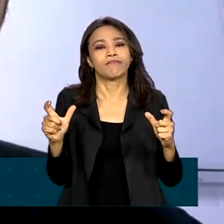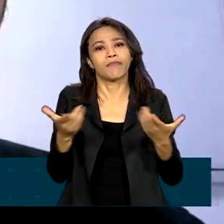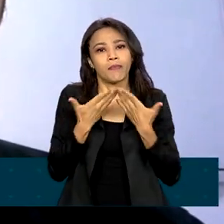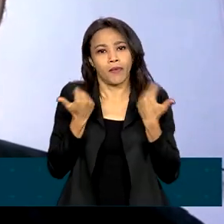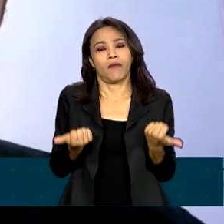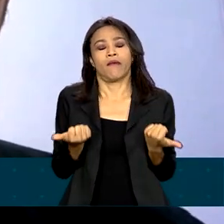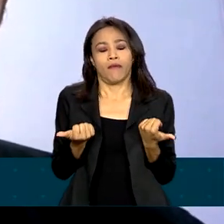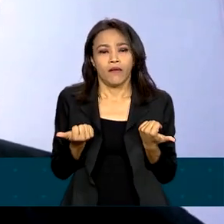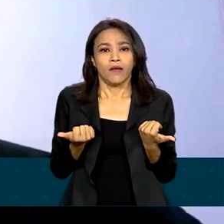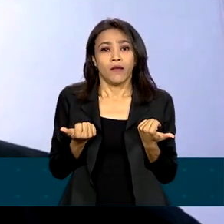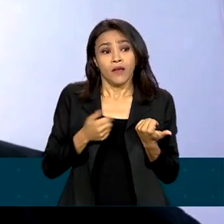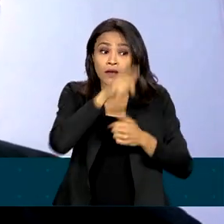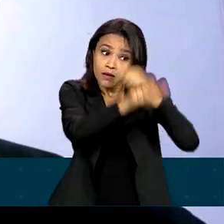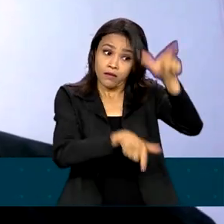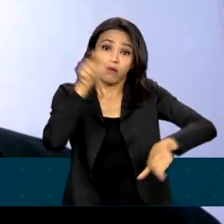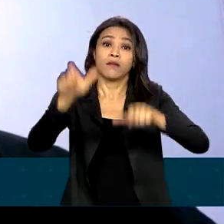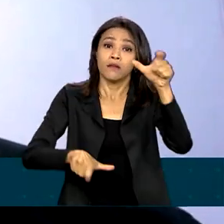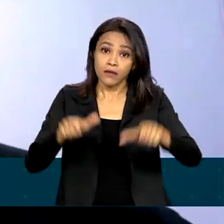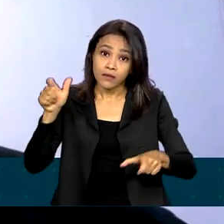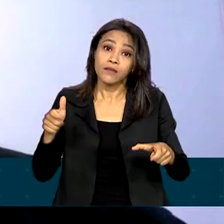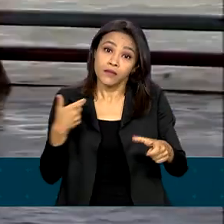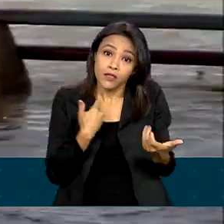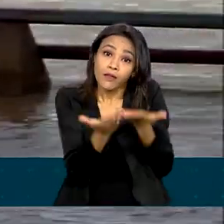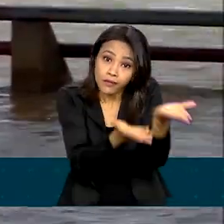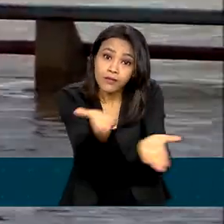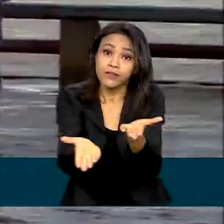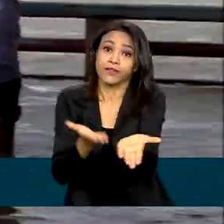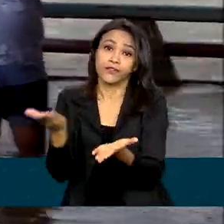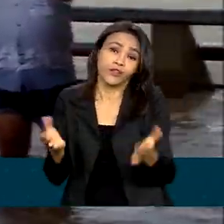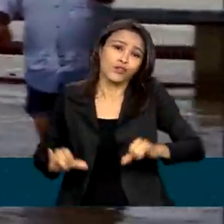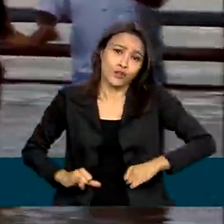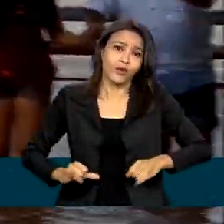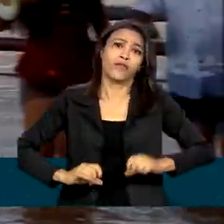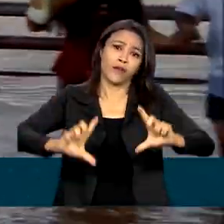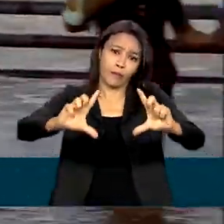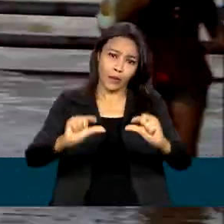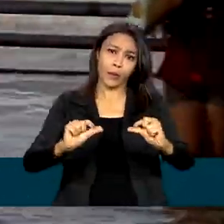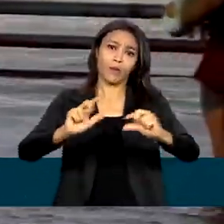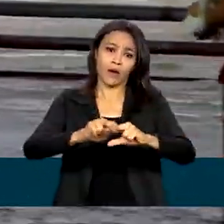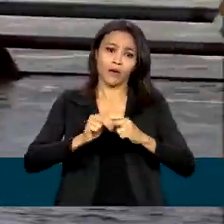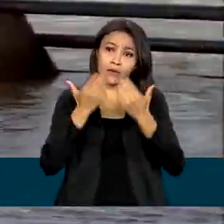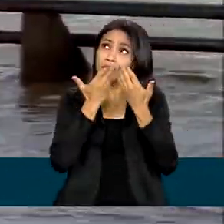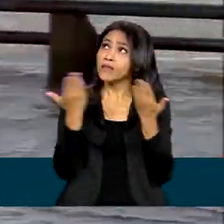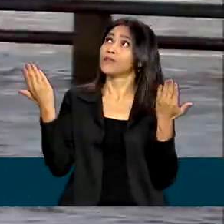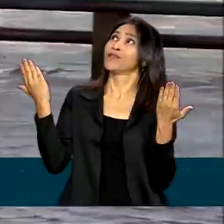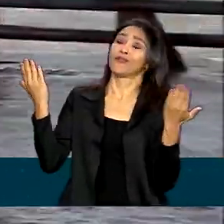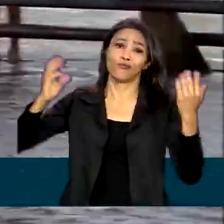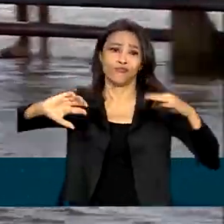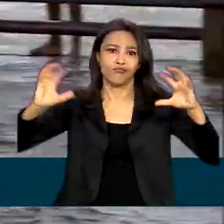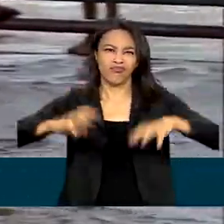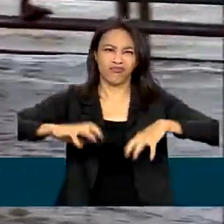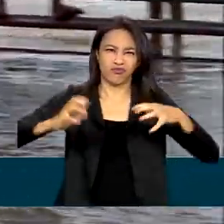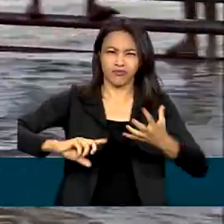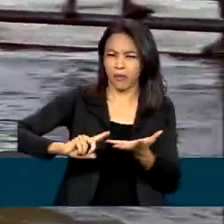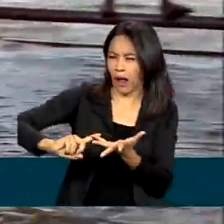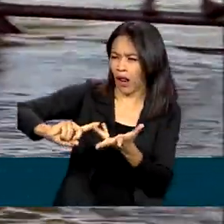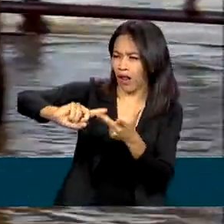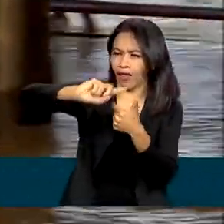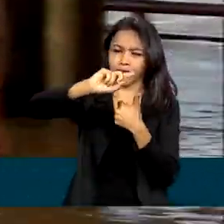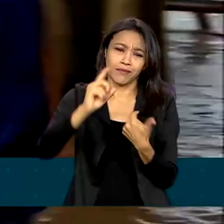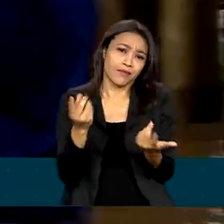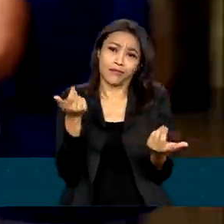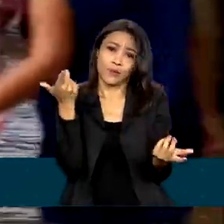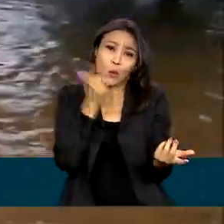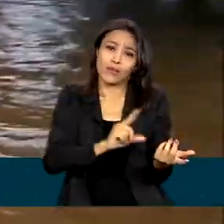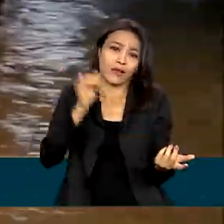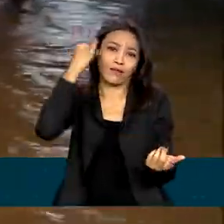a população ser menos atingido sofrer menos com esse tipo de eventos que o evento a gente não pode evitar